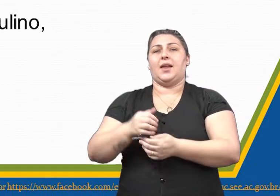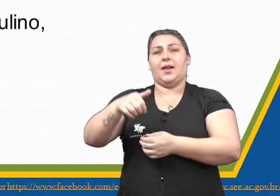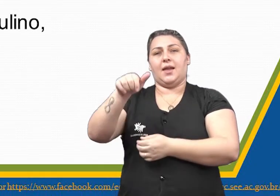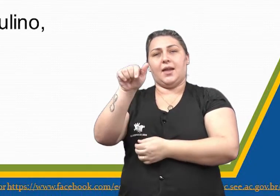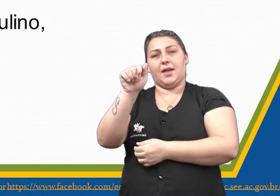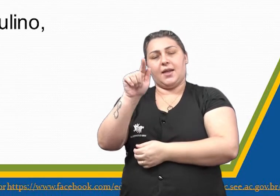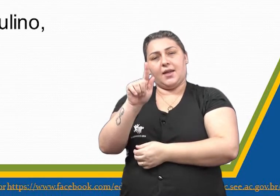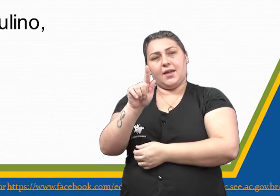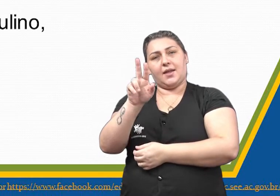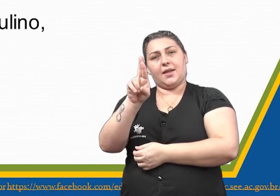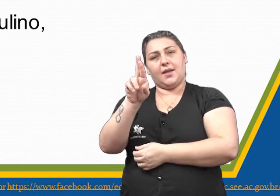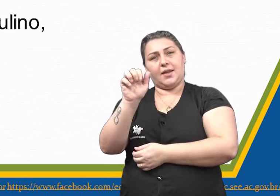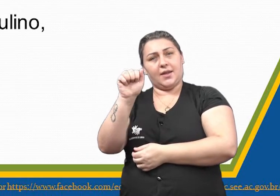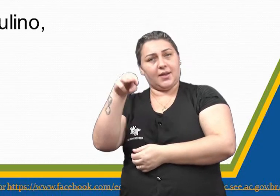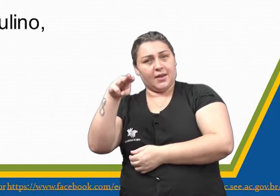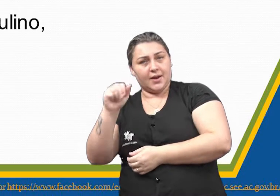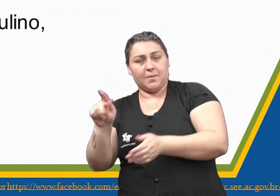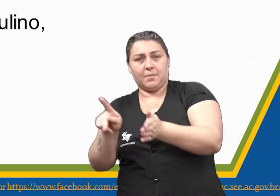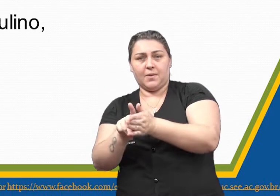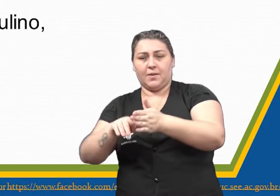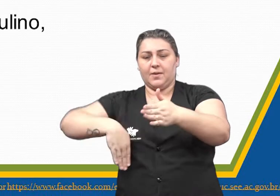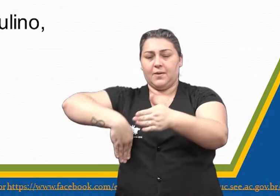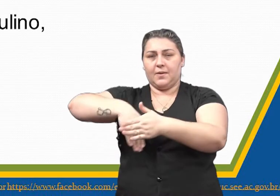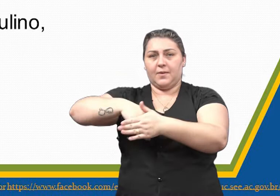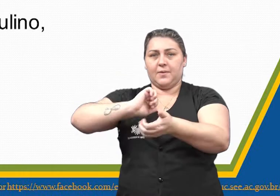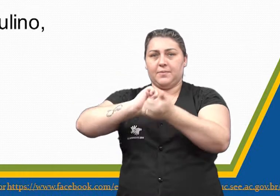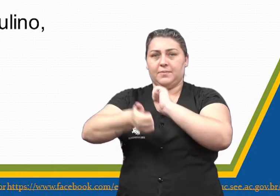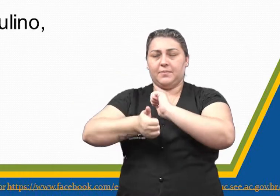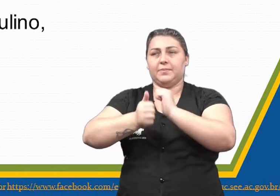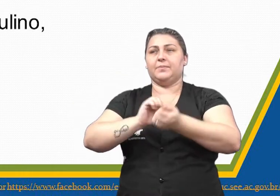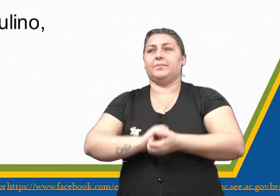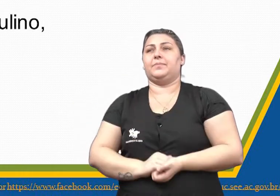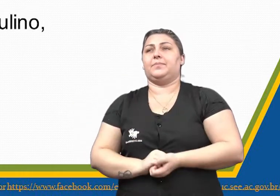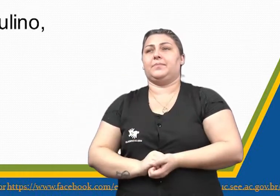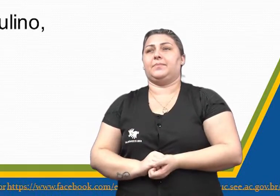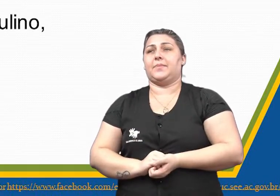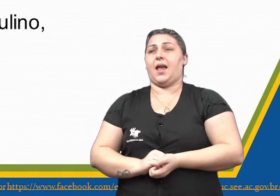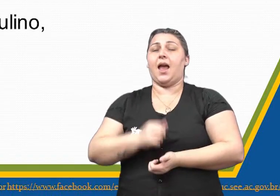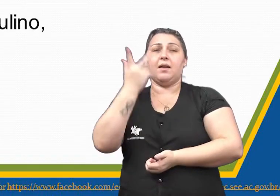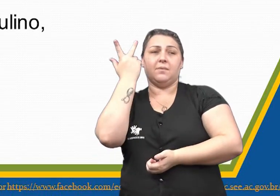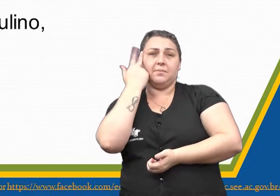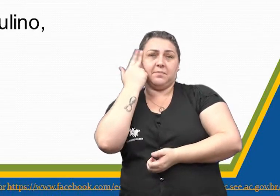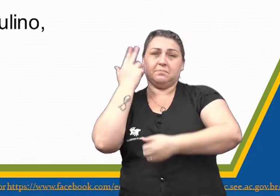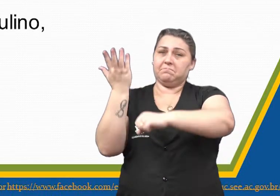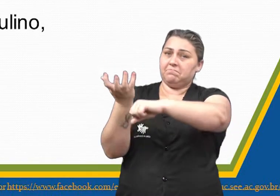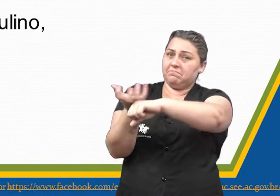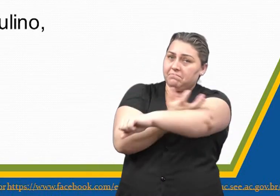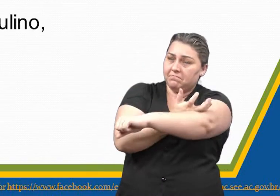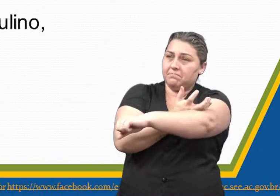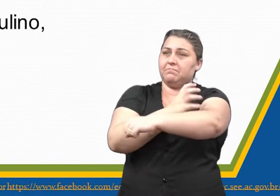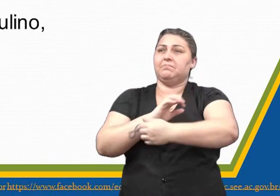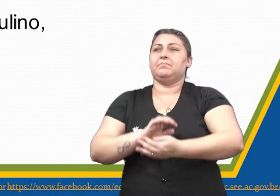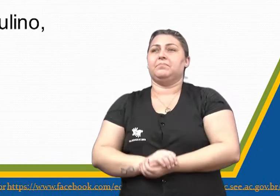sintética. Nós podemos dizer a grama sintética, né? Grama natural.